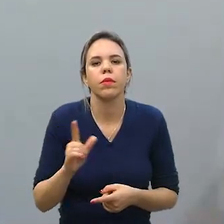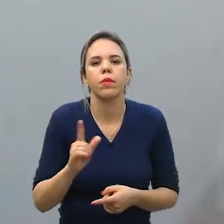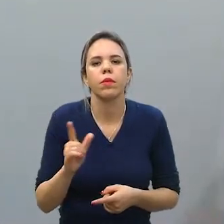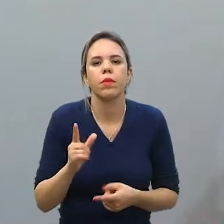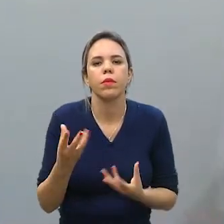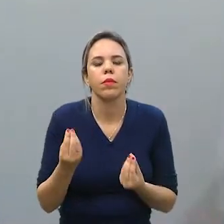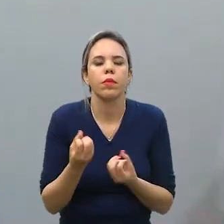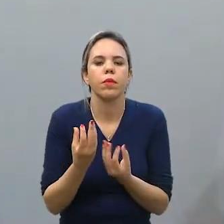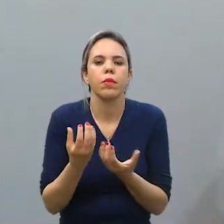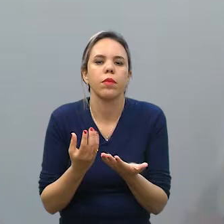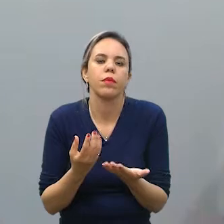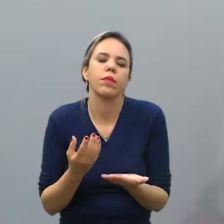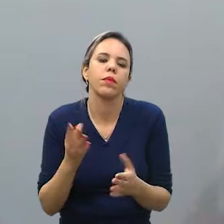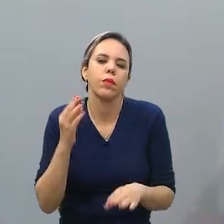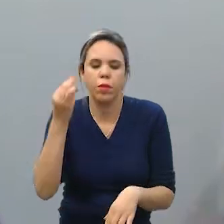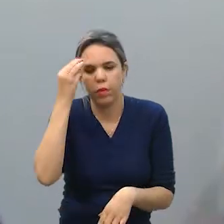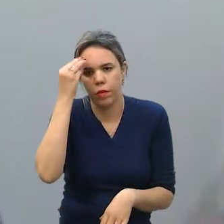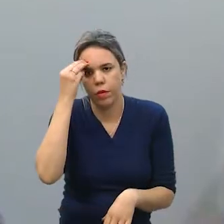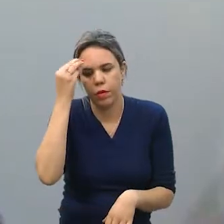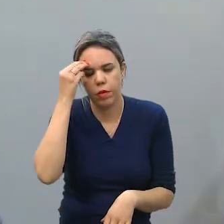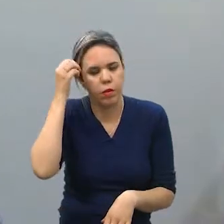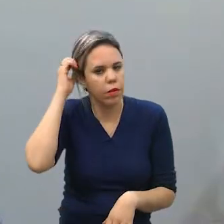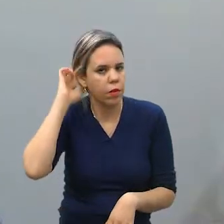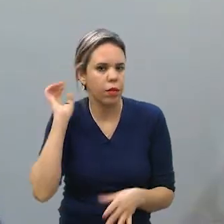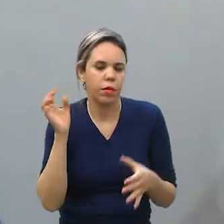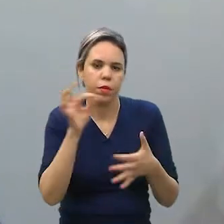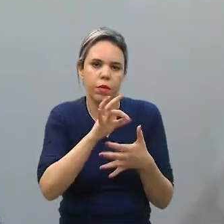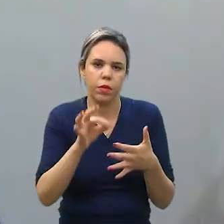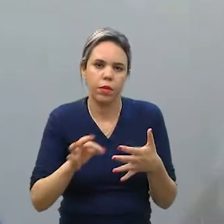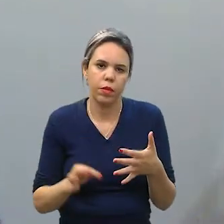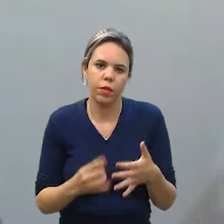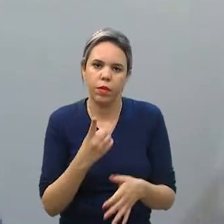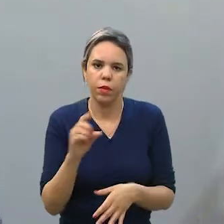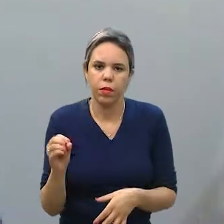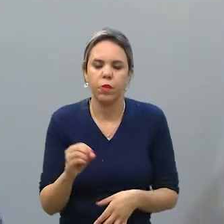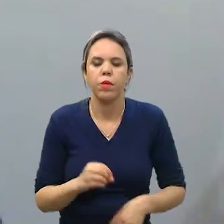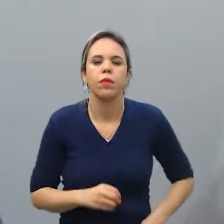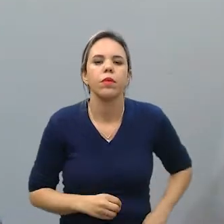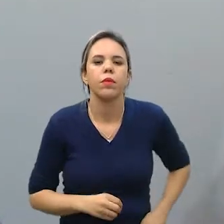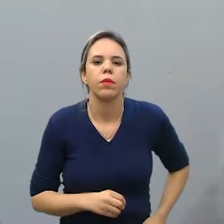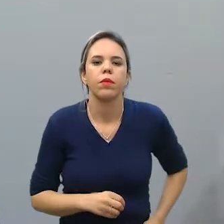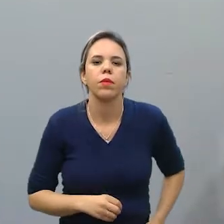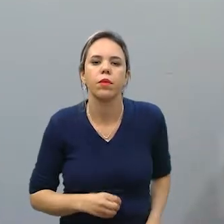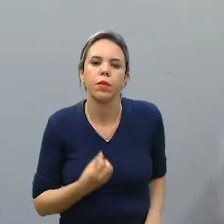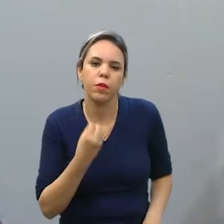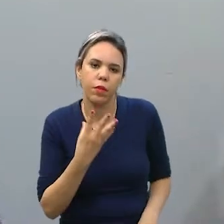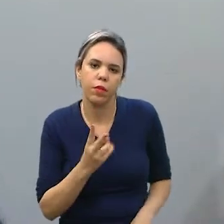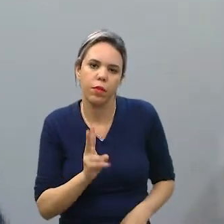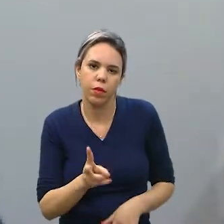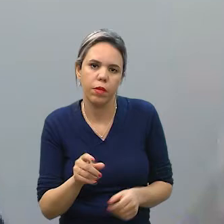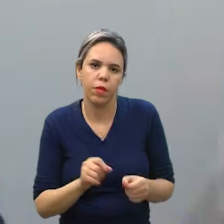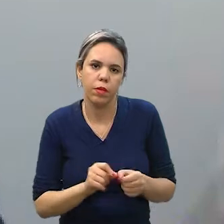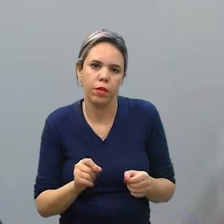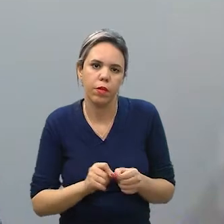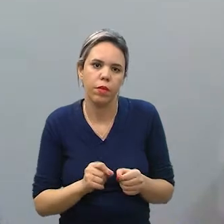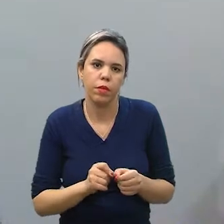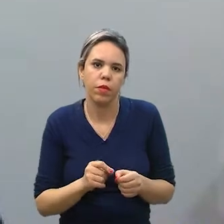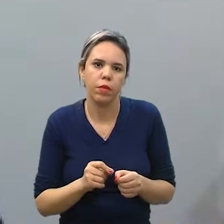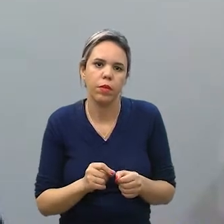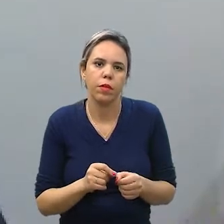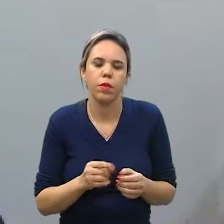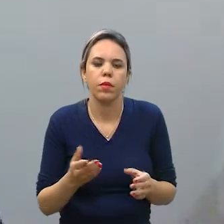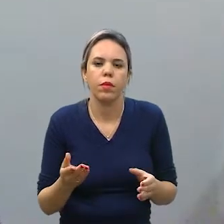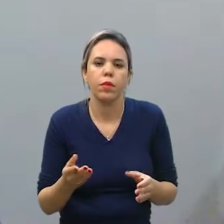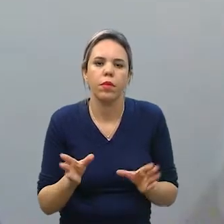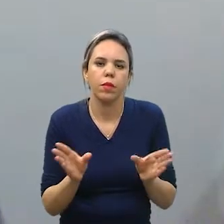são muitas informações para se guardar do conjunto de 10 obras. Então, seria bom fazer uma espécie de